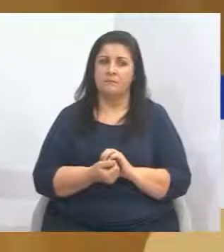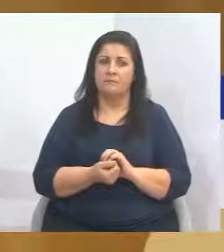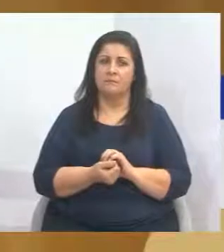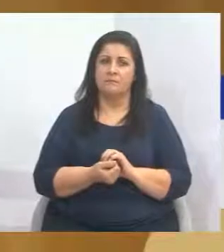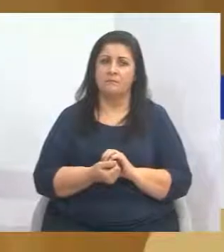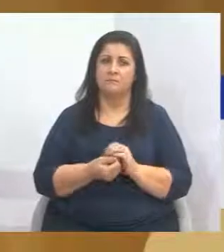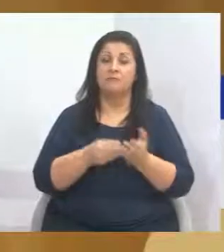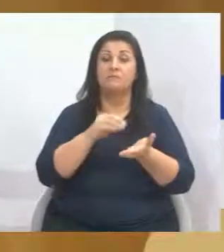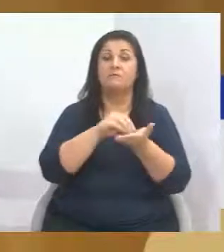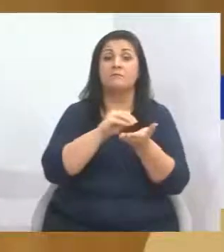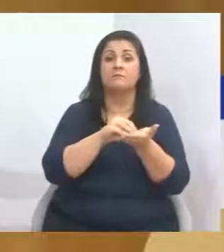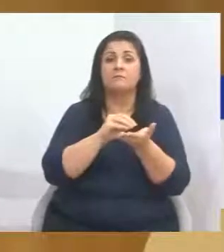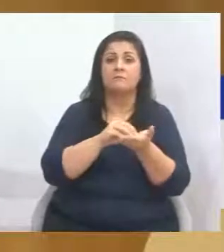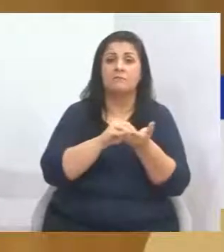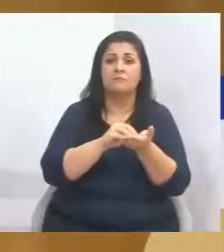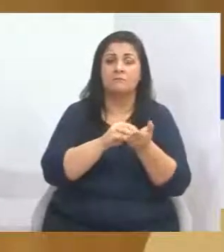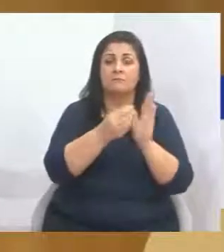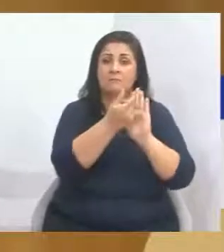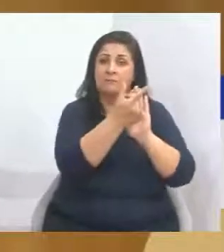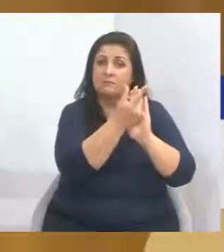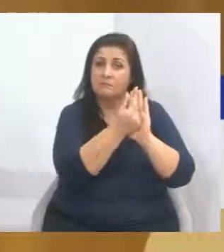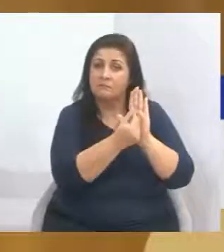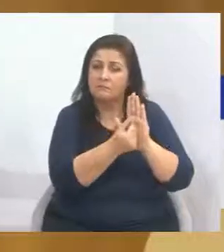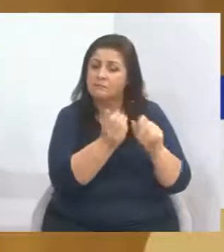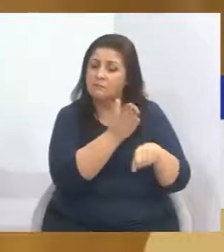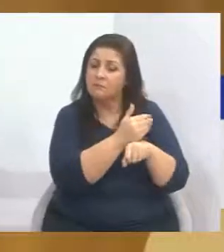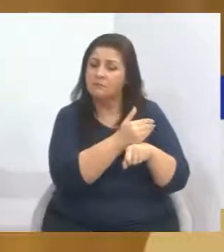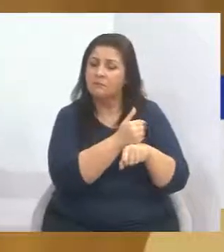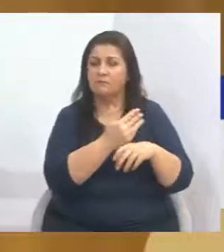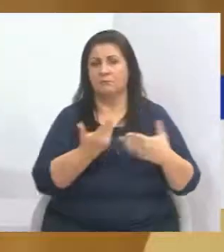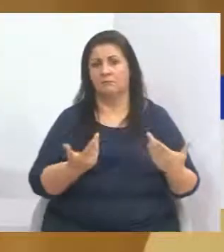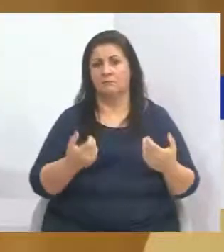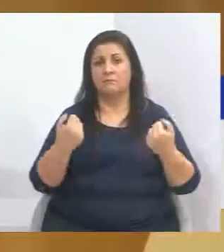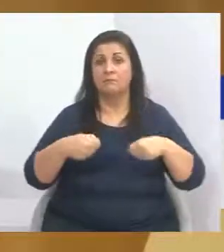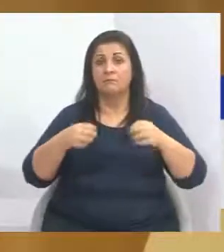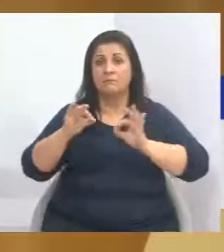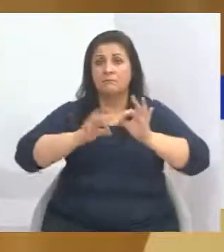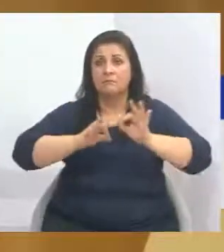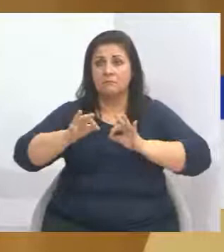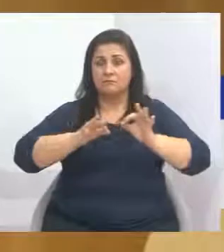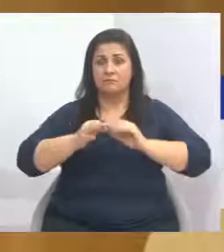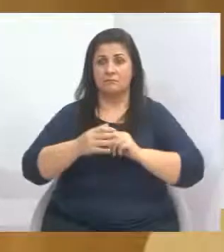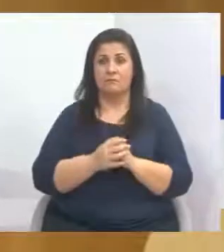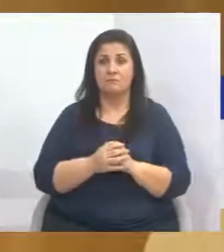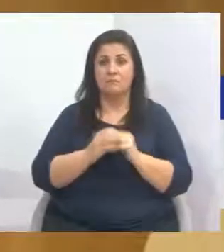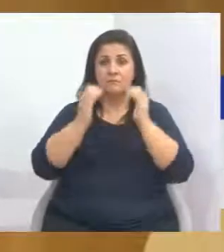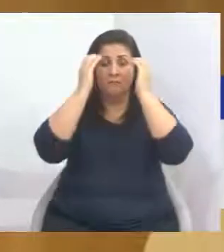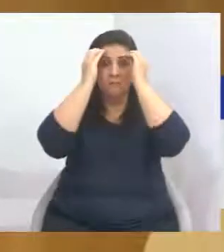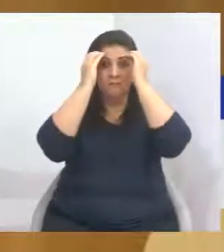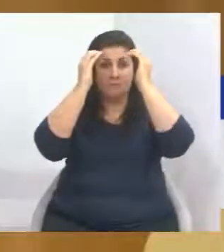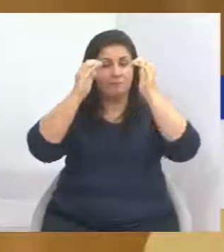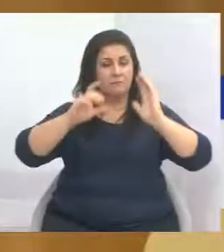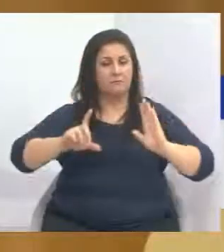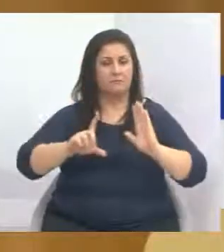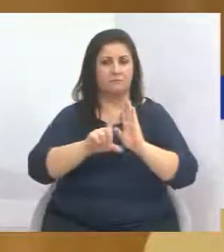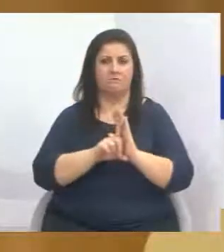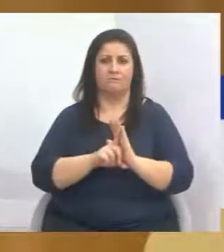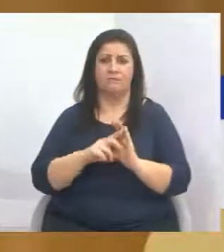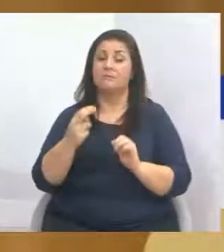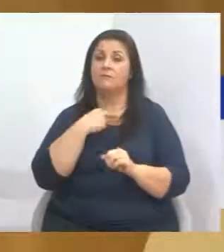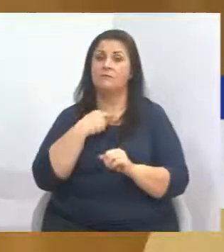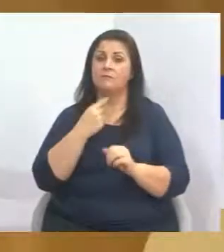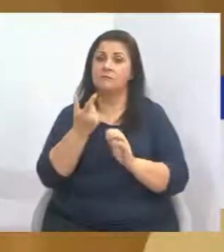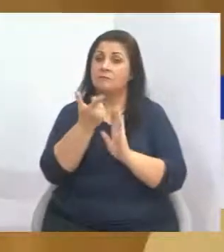ausência de dotação orçamentária prévia apenas impede a aplicação de legislação que impede aumento de despesa